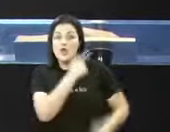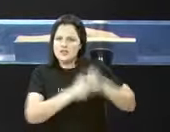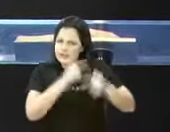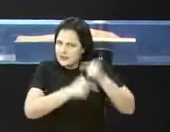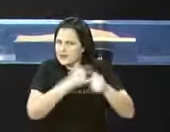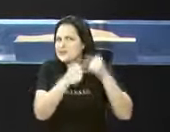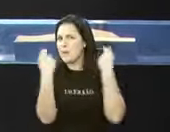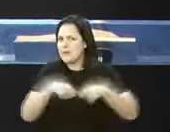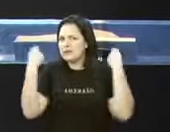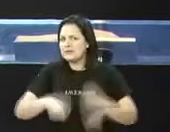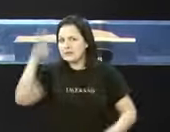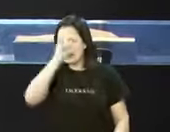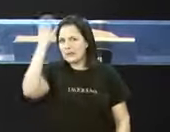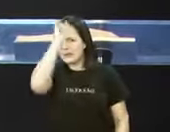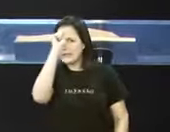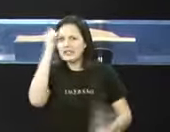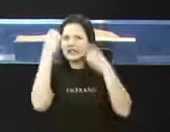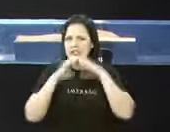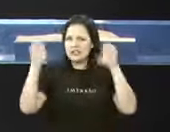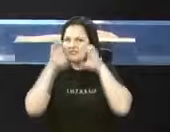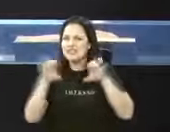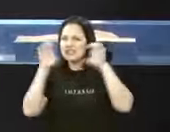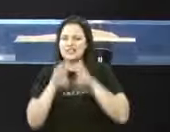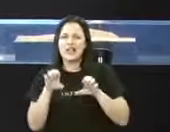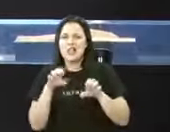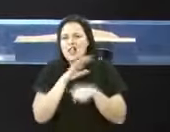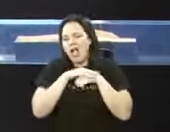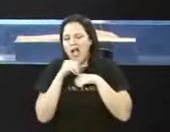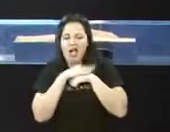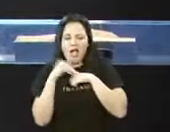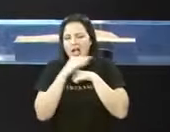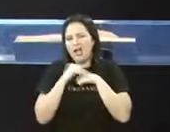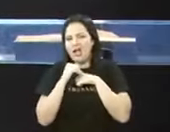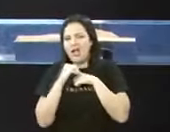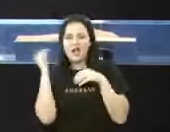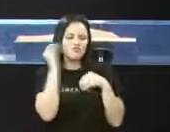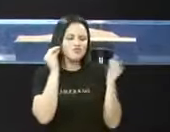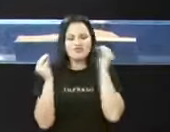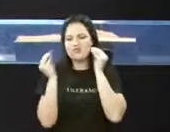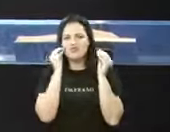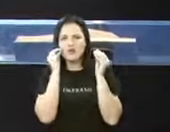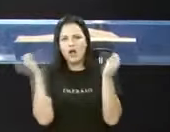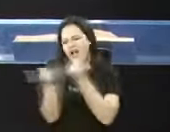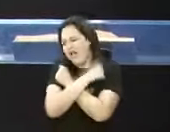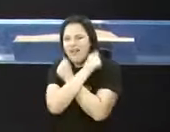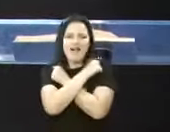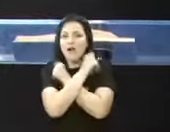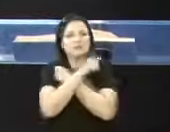precisa aprender que evangelho não é carinho, evangelho não é beijinho, evangelho não é abraço. Jesus diz que...